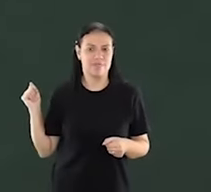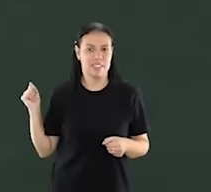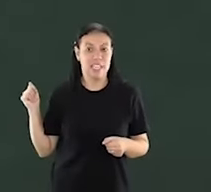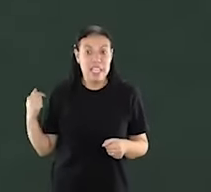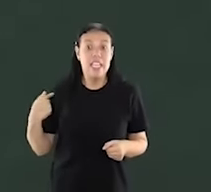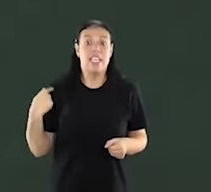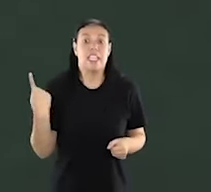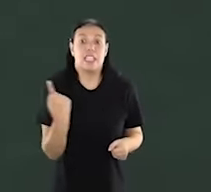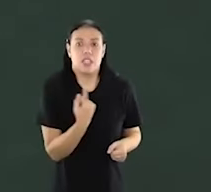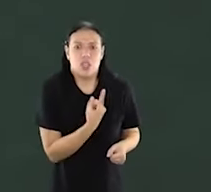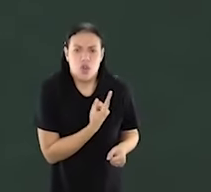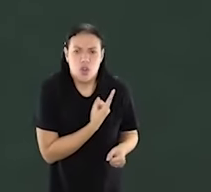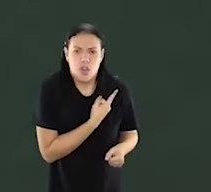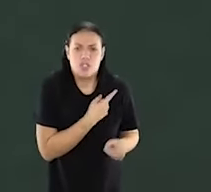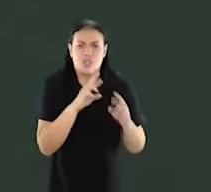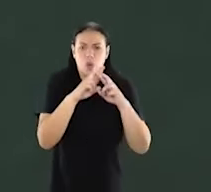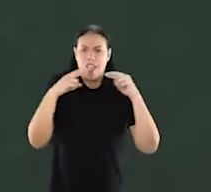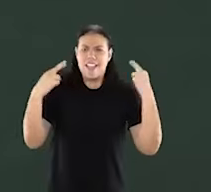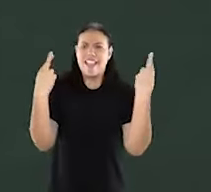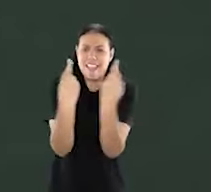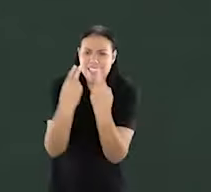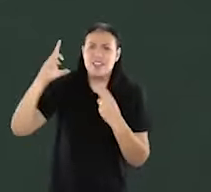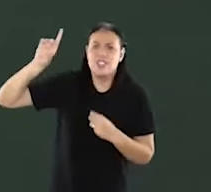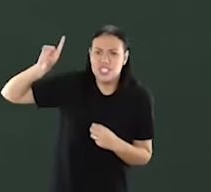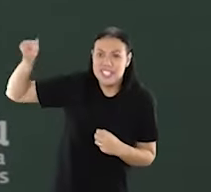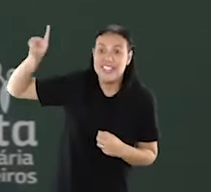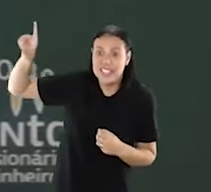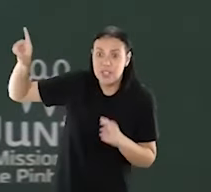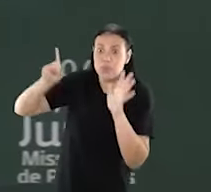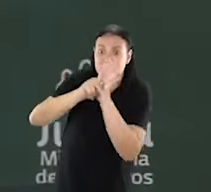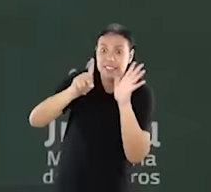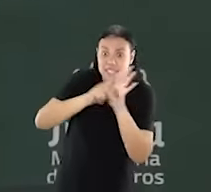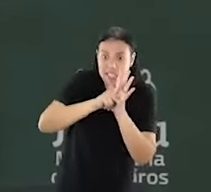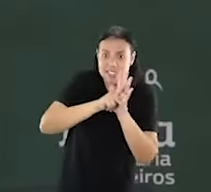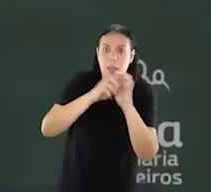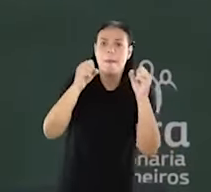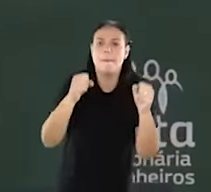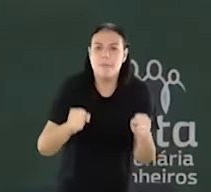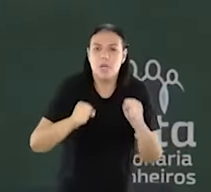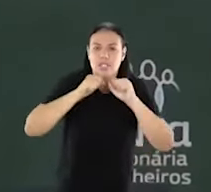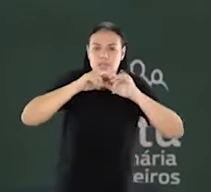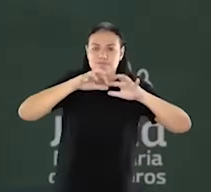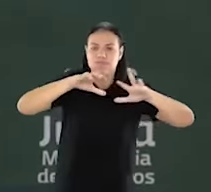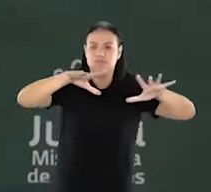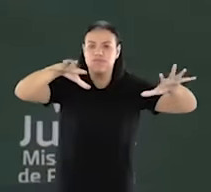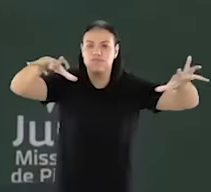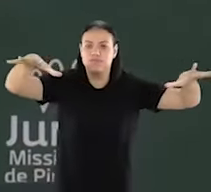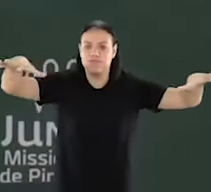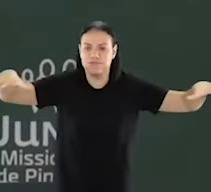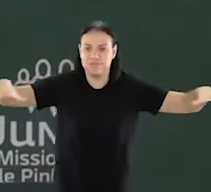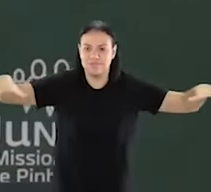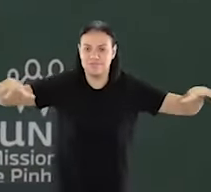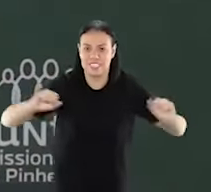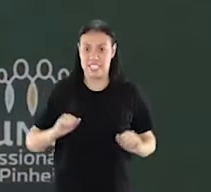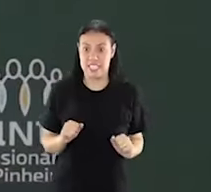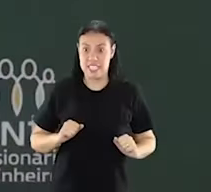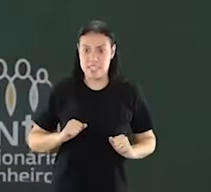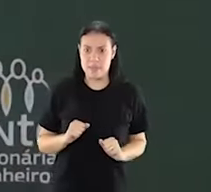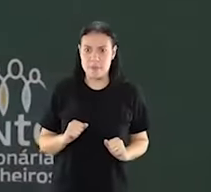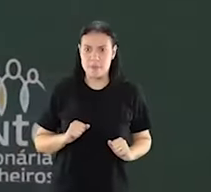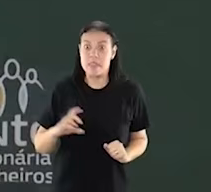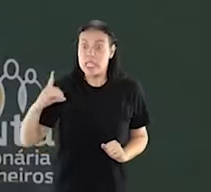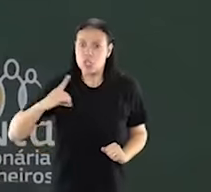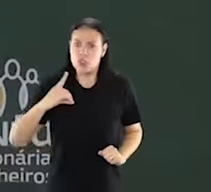Deus. É bem verdade que os discípulos ficaram irritados com Maria. Judas Iscariotes, que era ladrão,